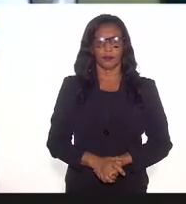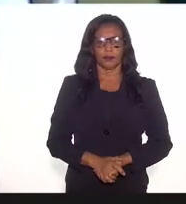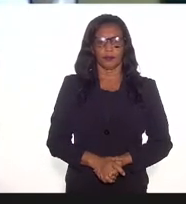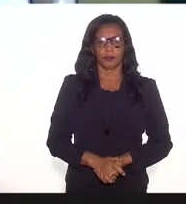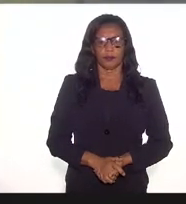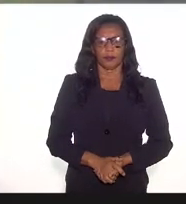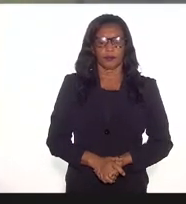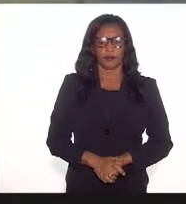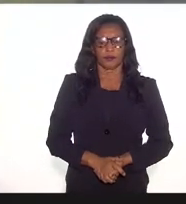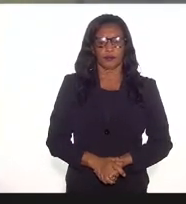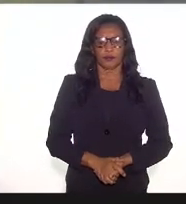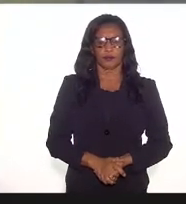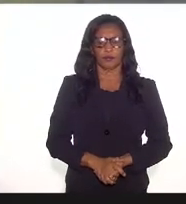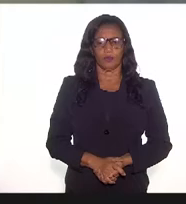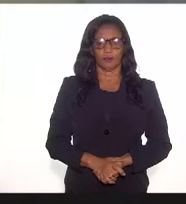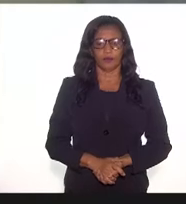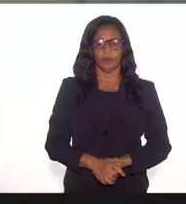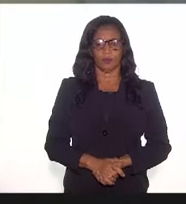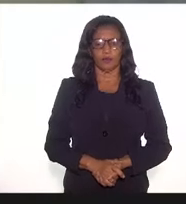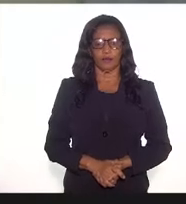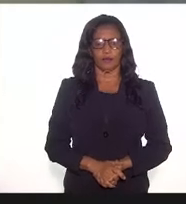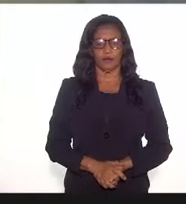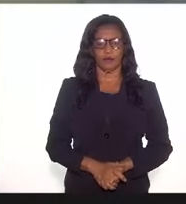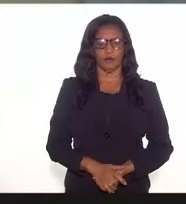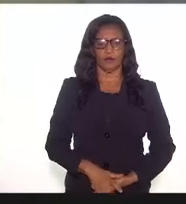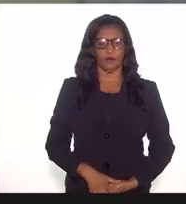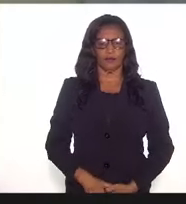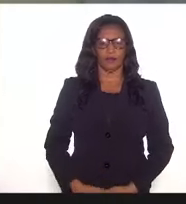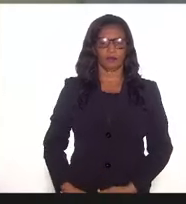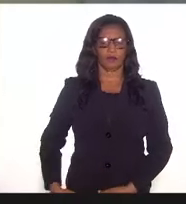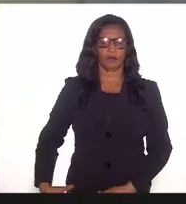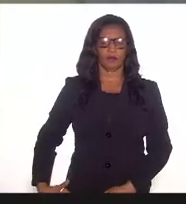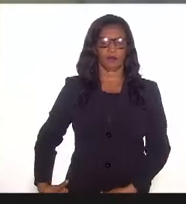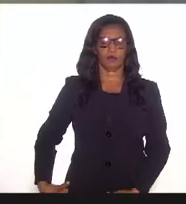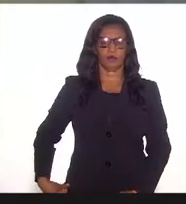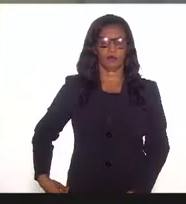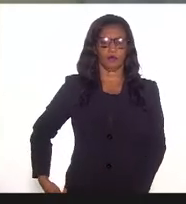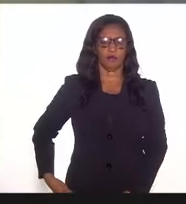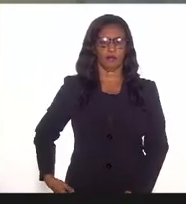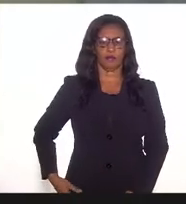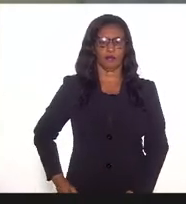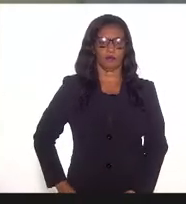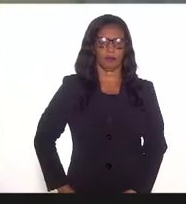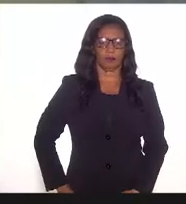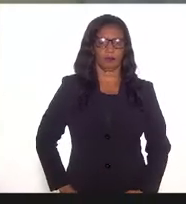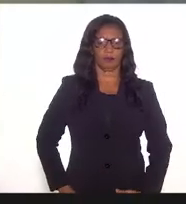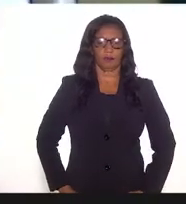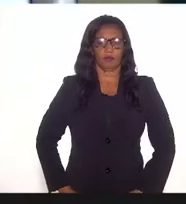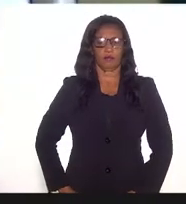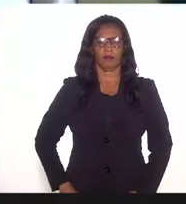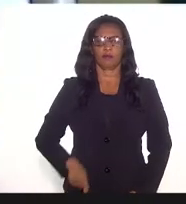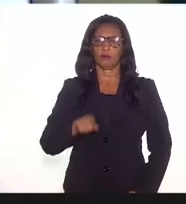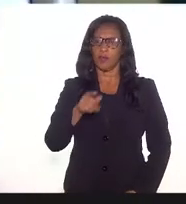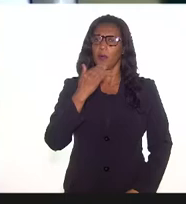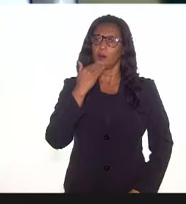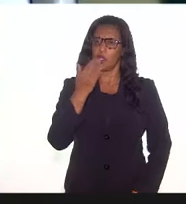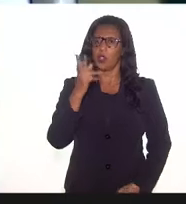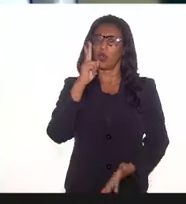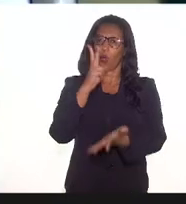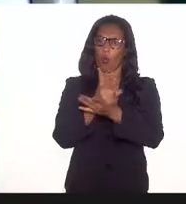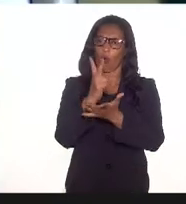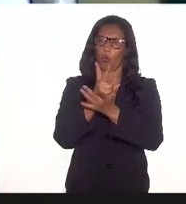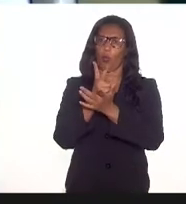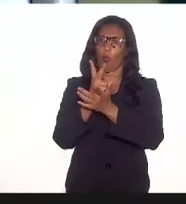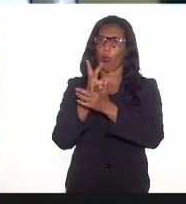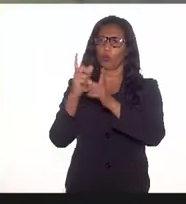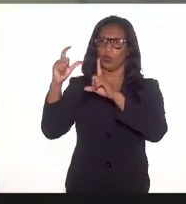Doutor Rafael, eu só solicito de vossa senhoria que permaneça na sala. Permanecerei. E